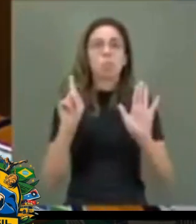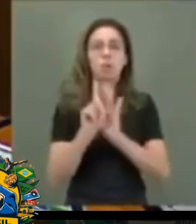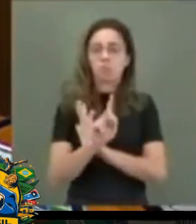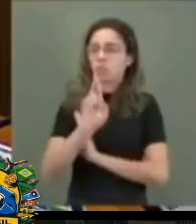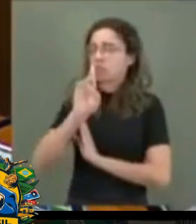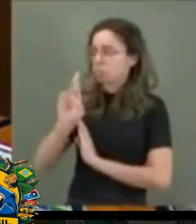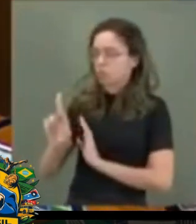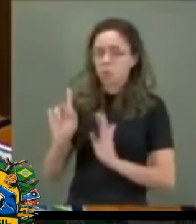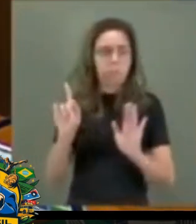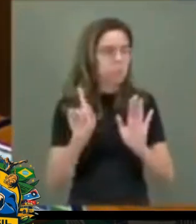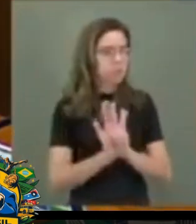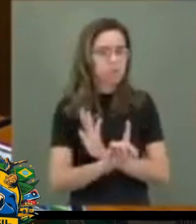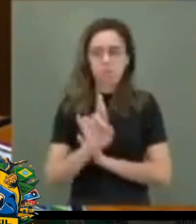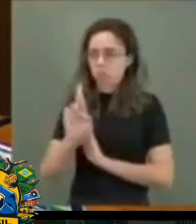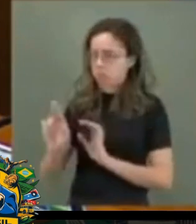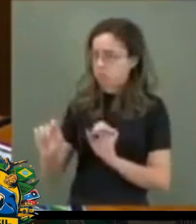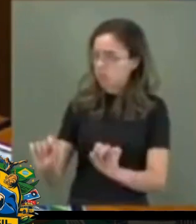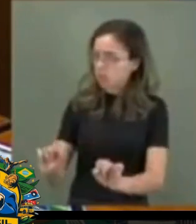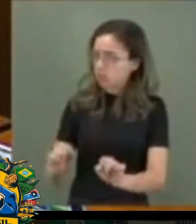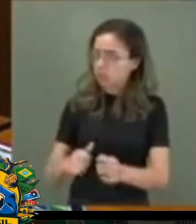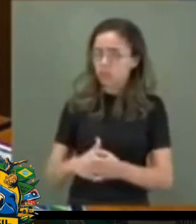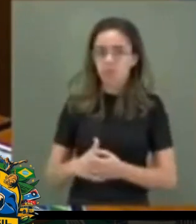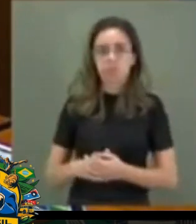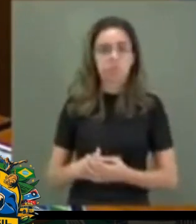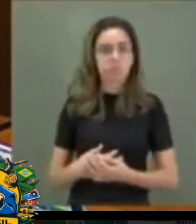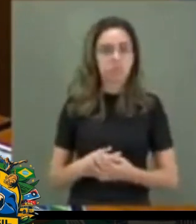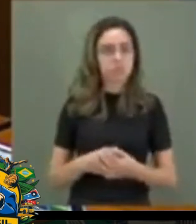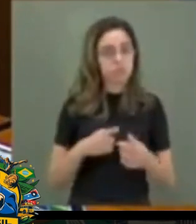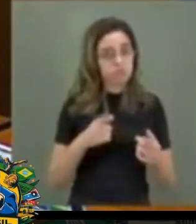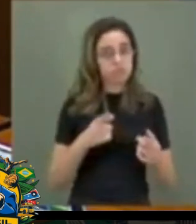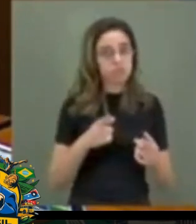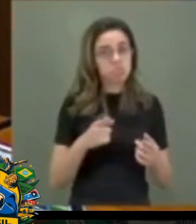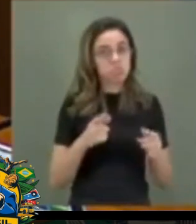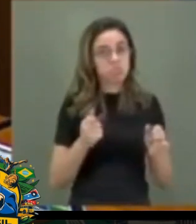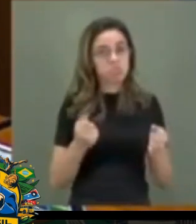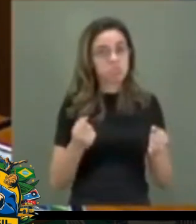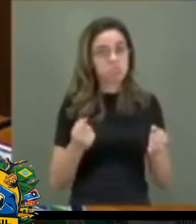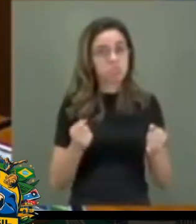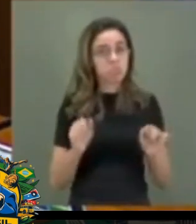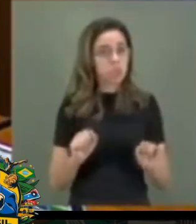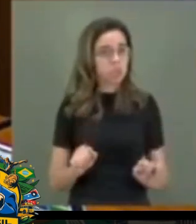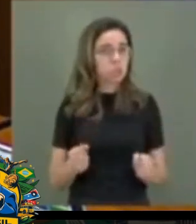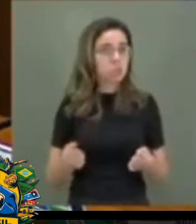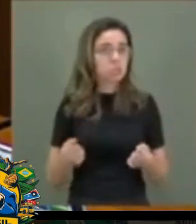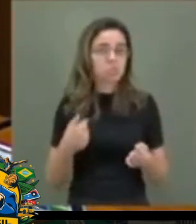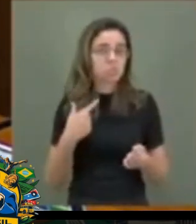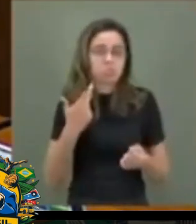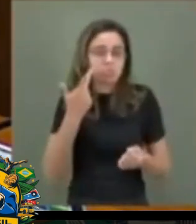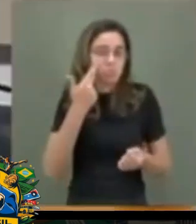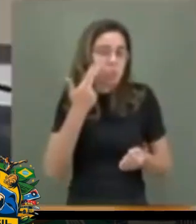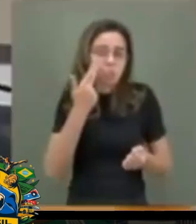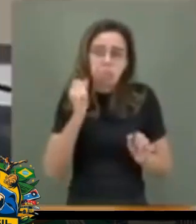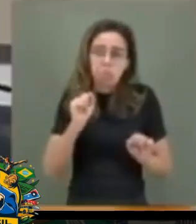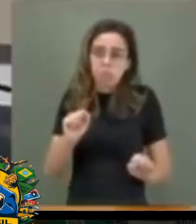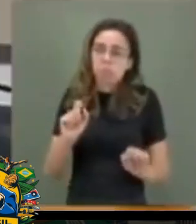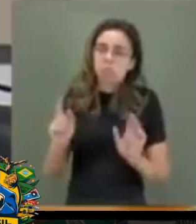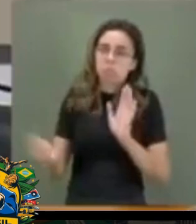perguntando. Alguma coisa... O senhor tem alguma coisa, doutor? Eu acho eu acho normal. Pode ir